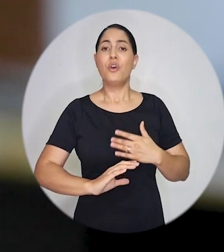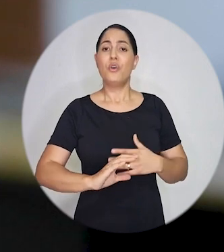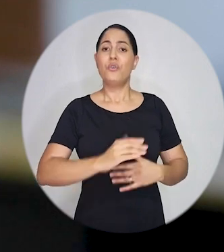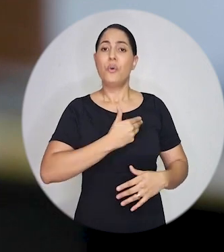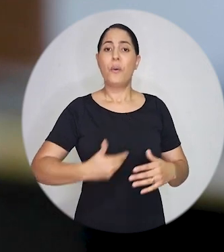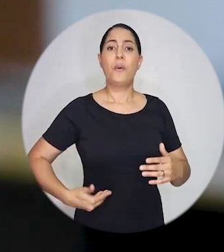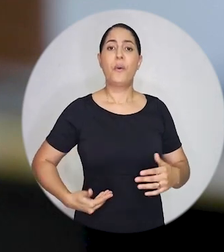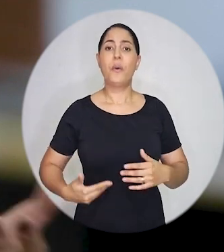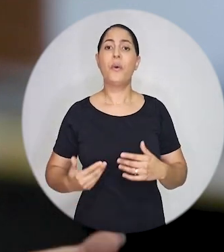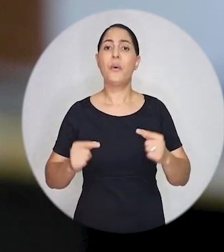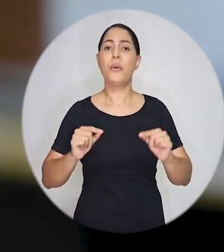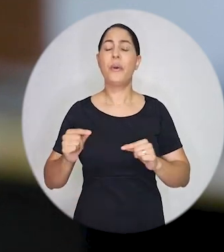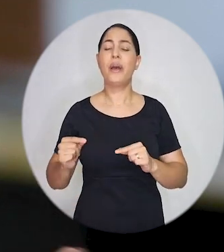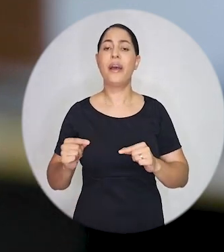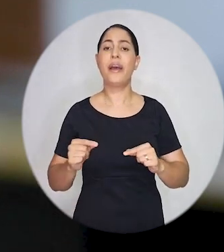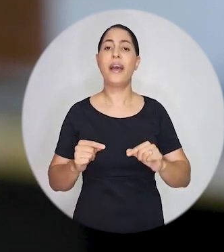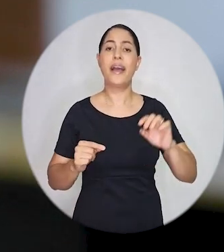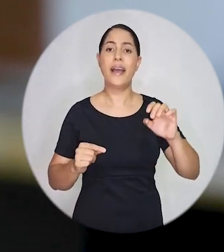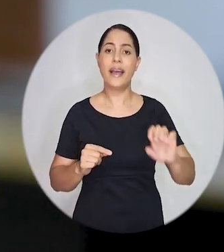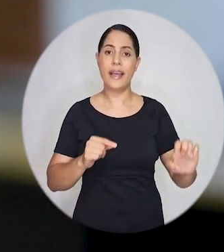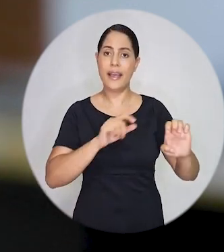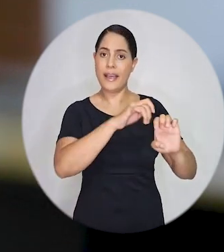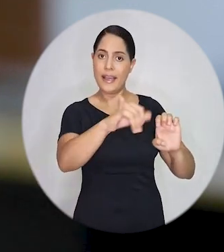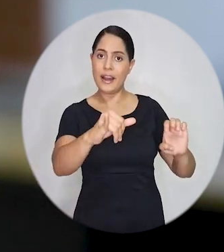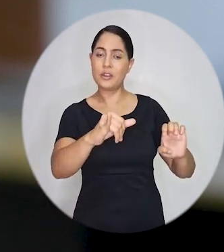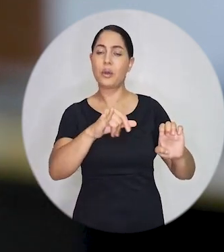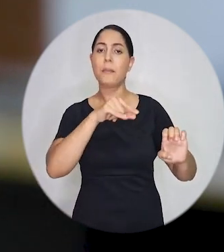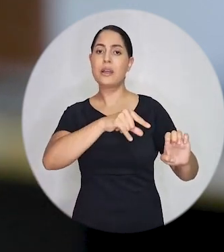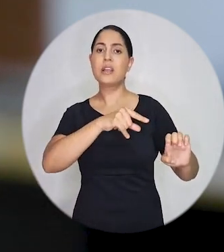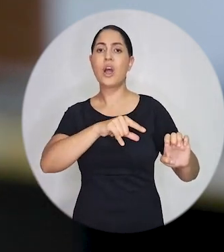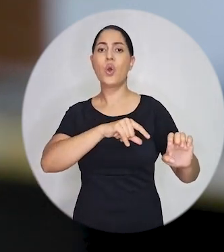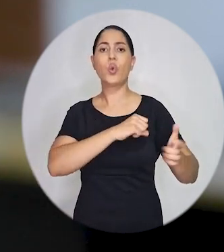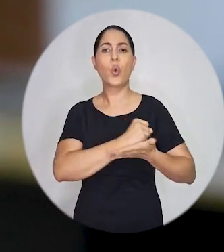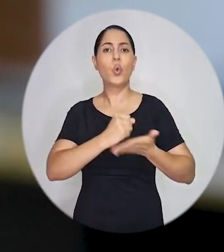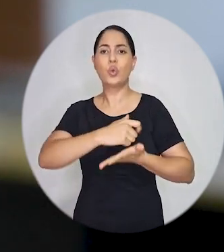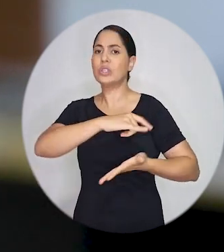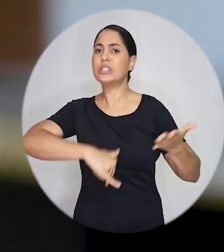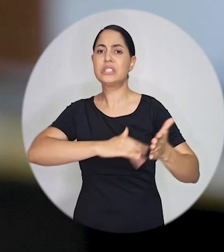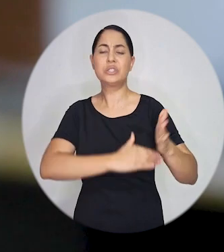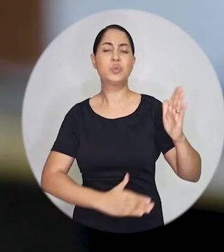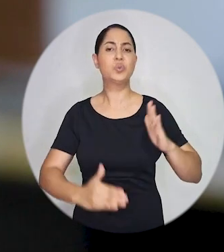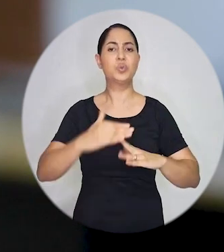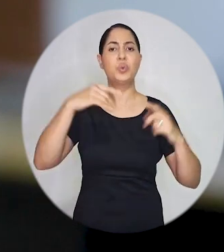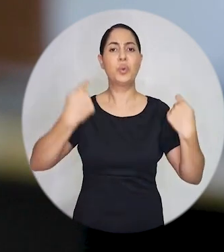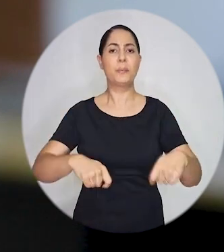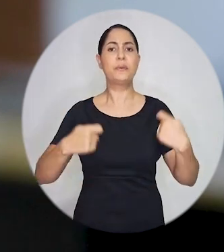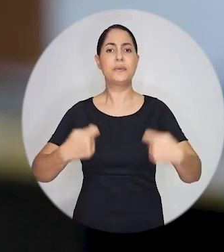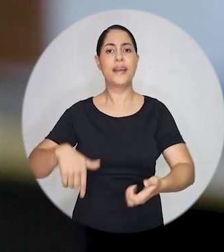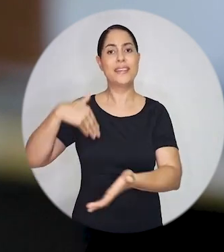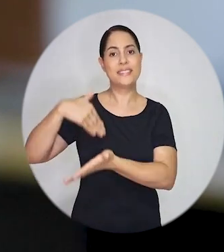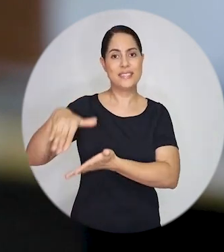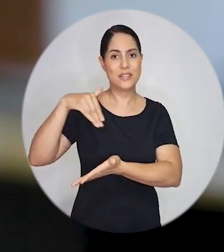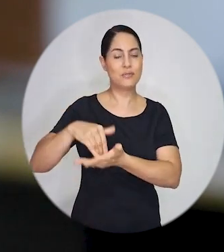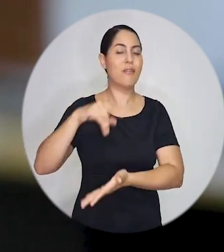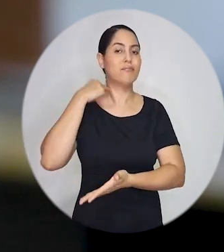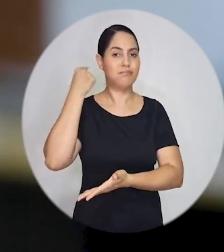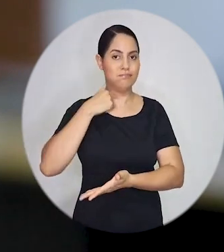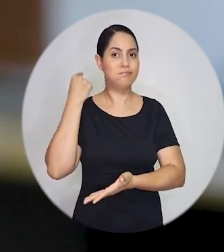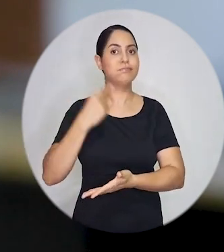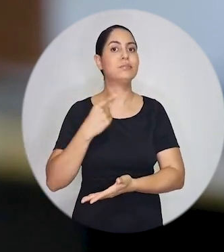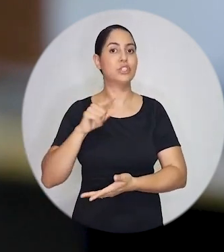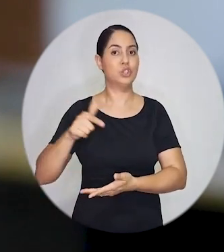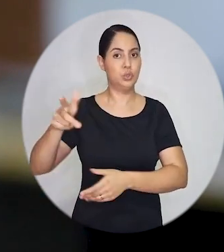ação civil pública movida em face da Eletrobras para que a estatal exija em todas as contratações a regularização